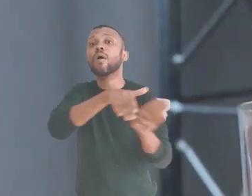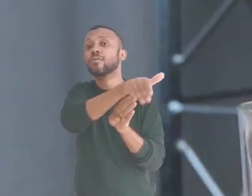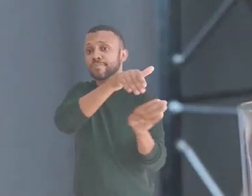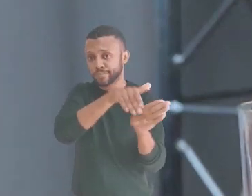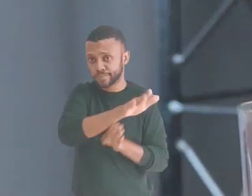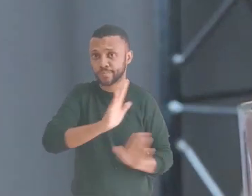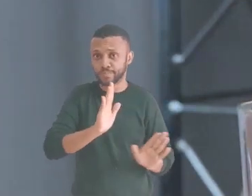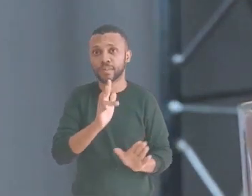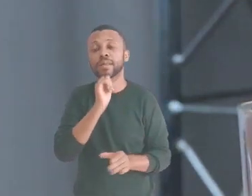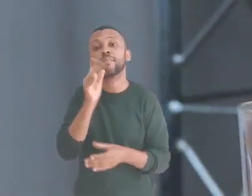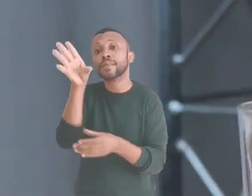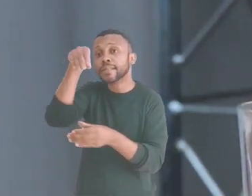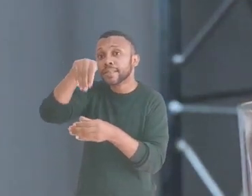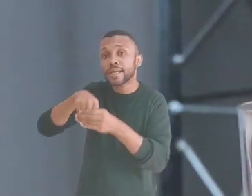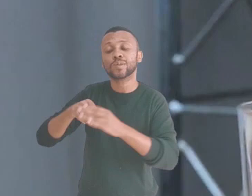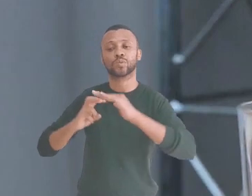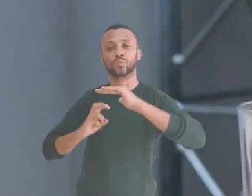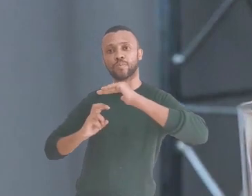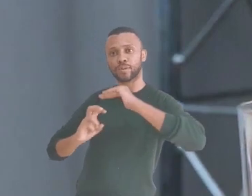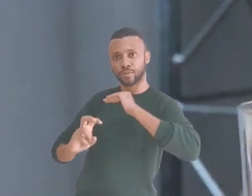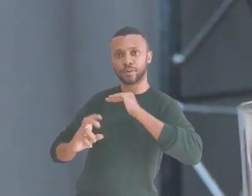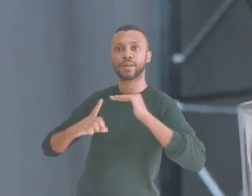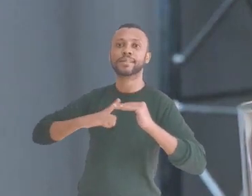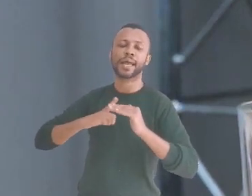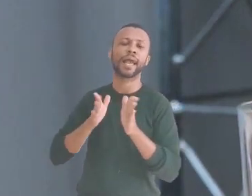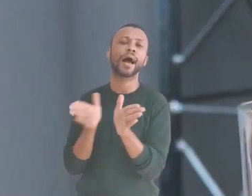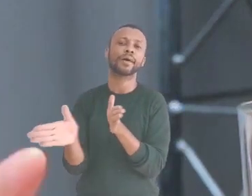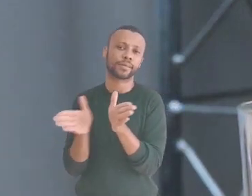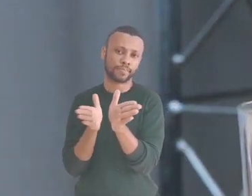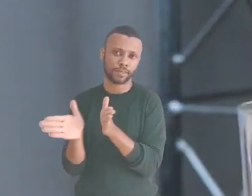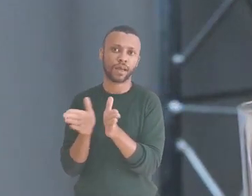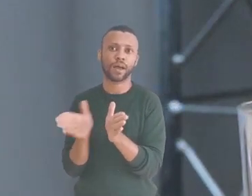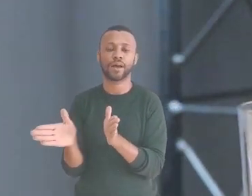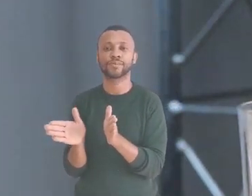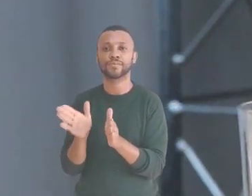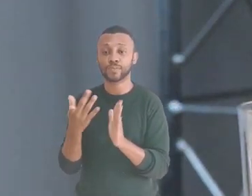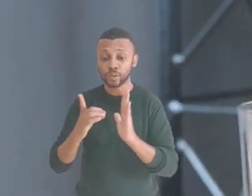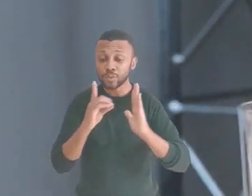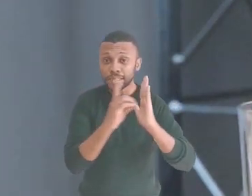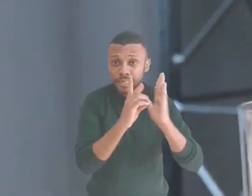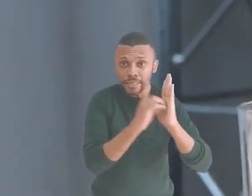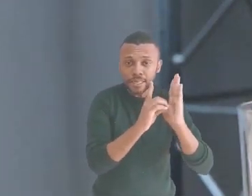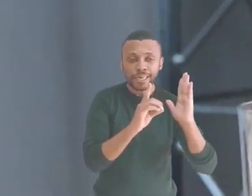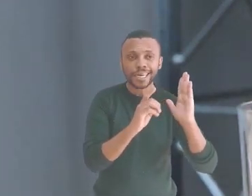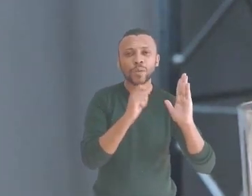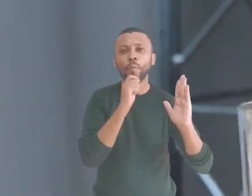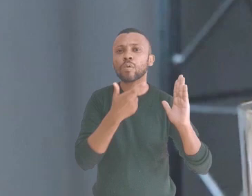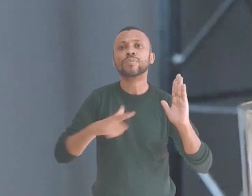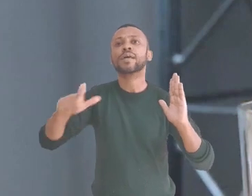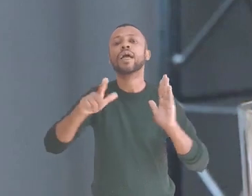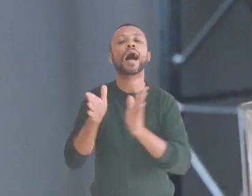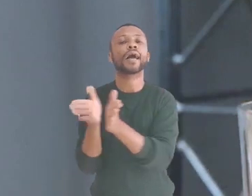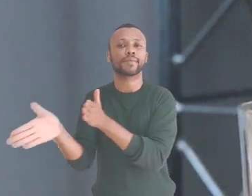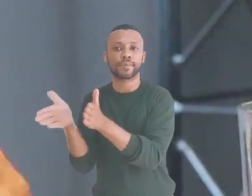do Detran existe a acessibilidade. Fora do Detran já não tem nenhuma